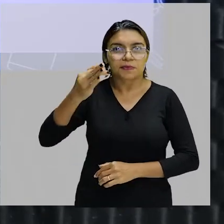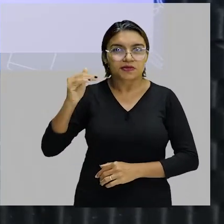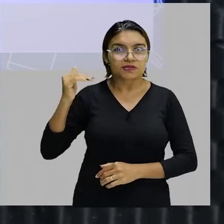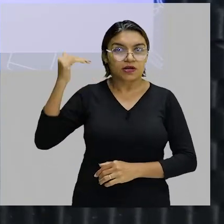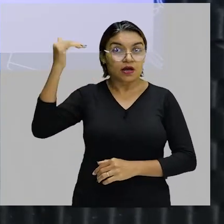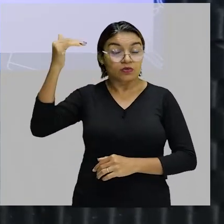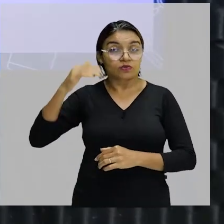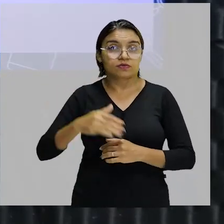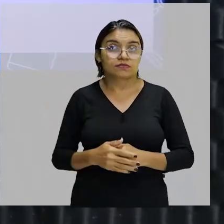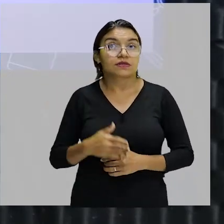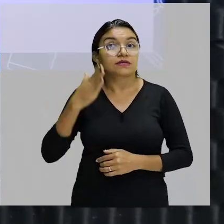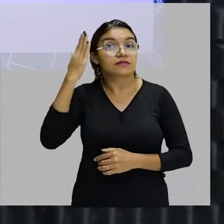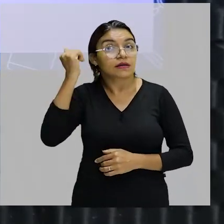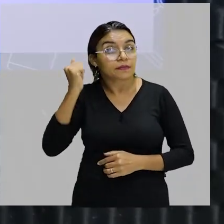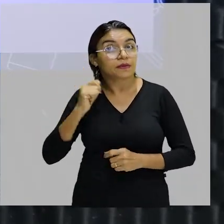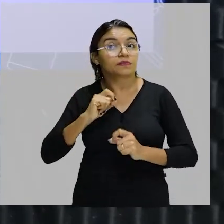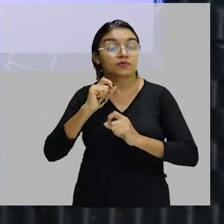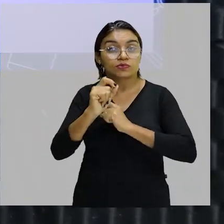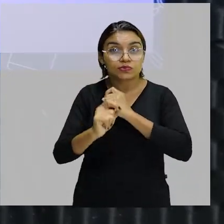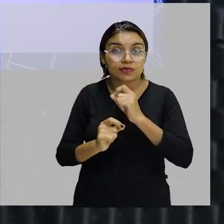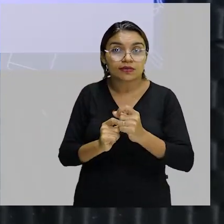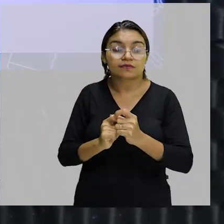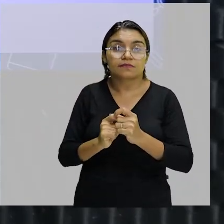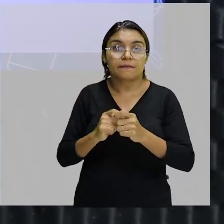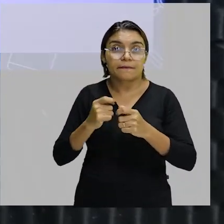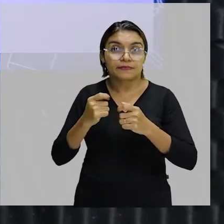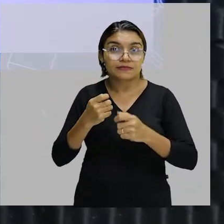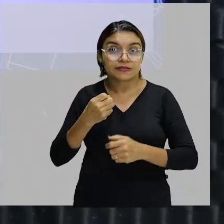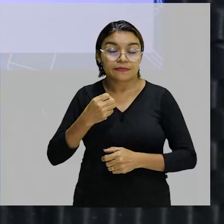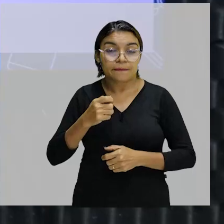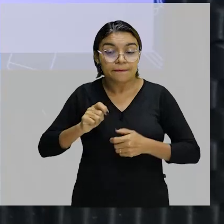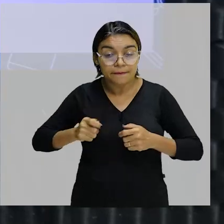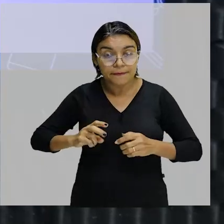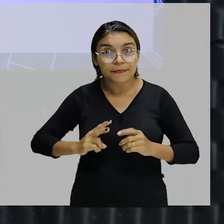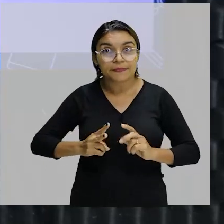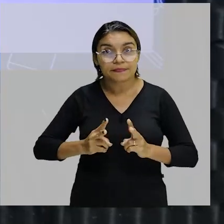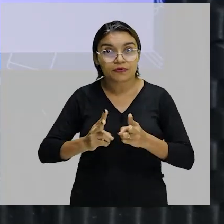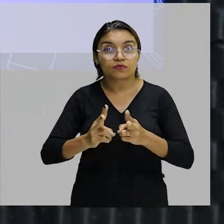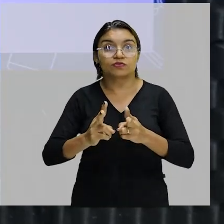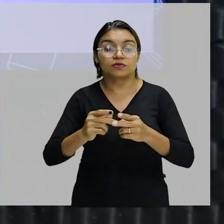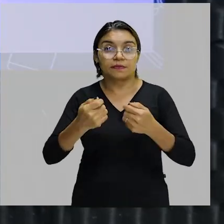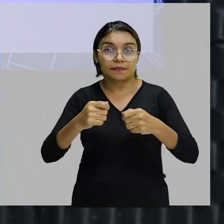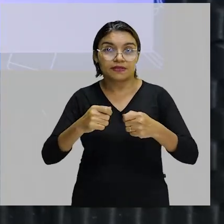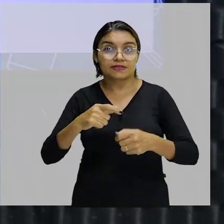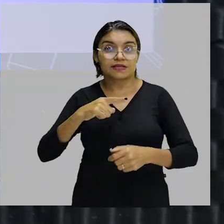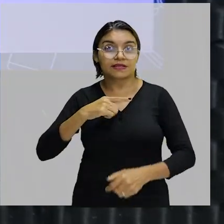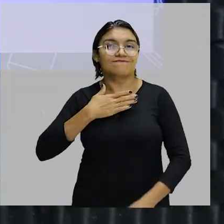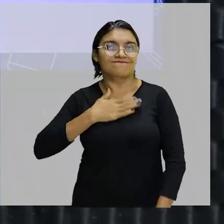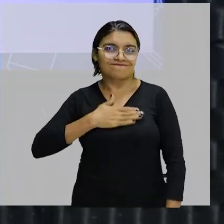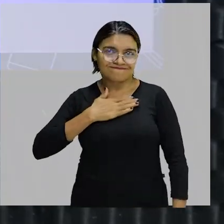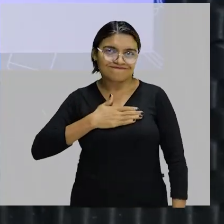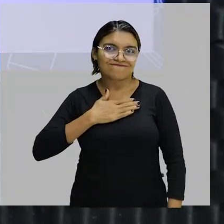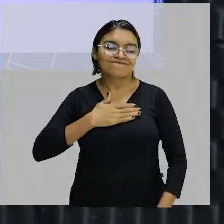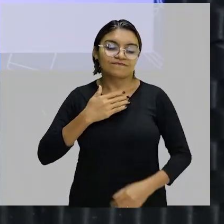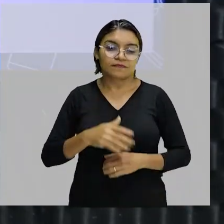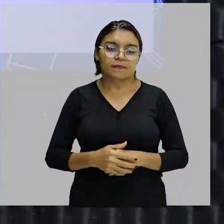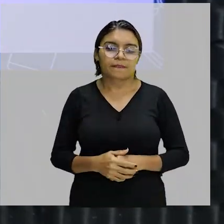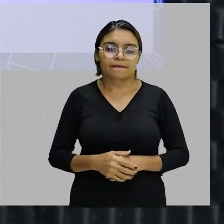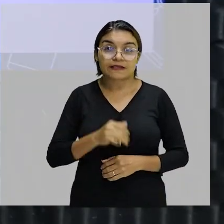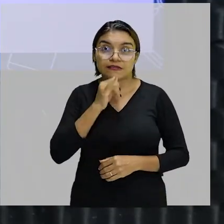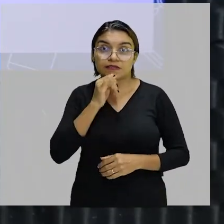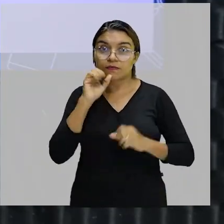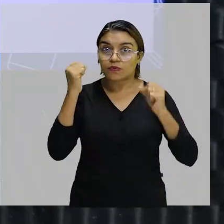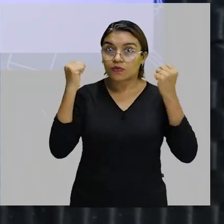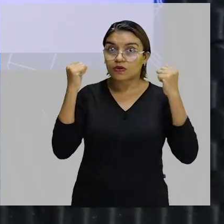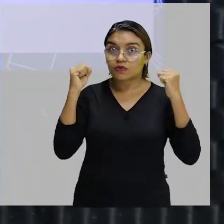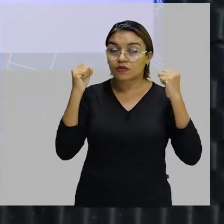nós sabemos que para que tenha continuidade, deve ser o quê? Prazerosa. A educação física